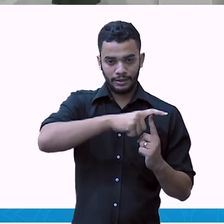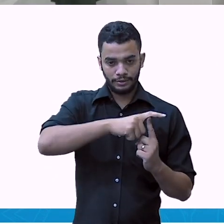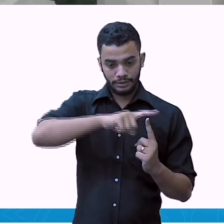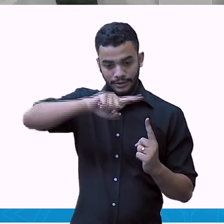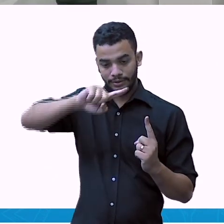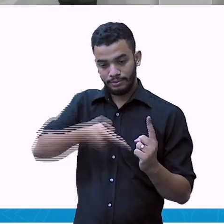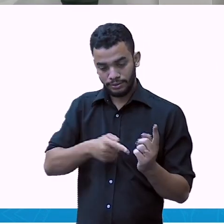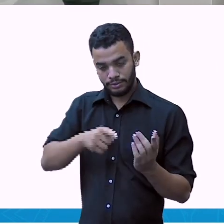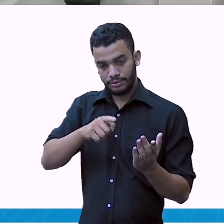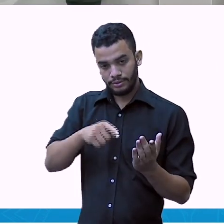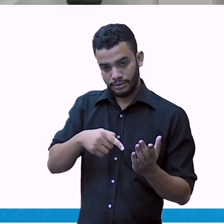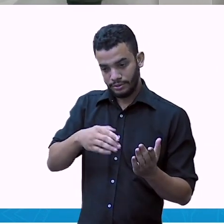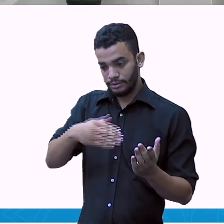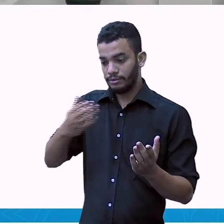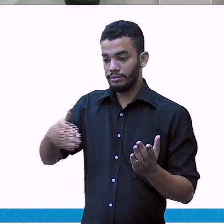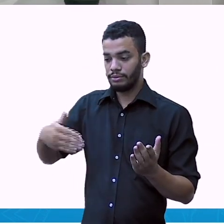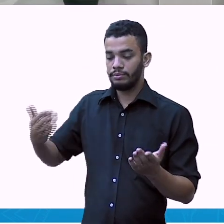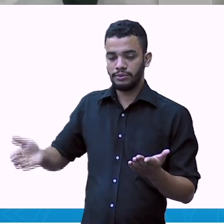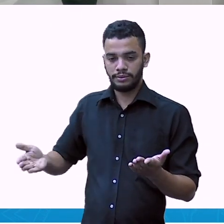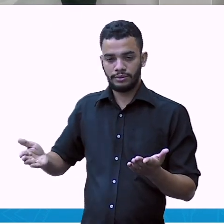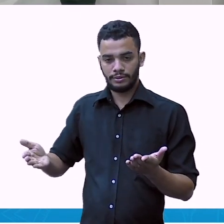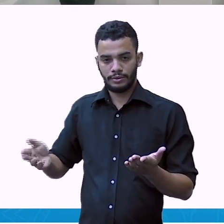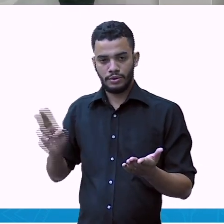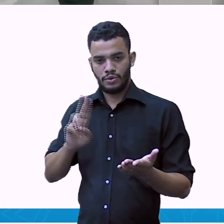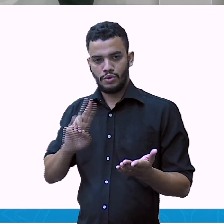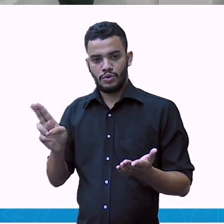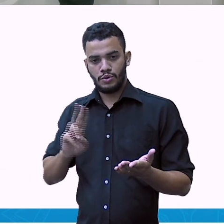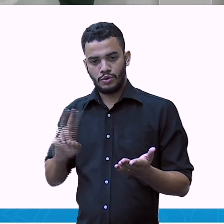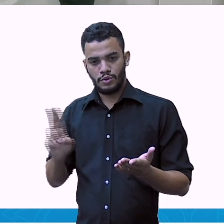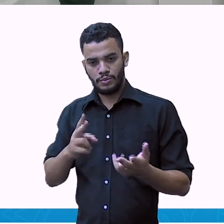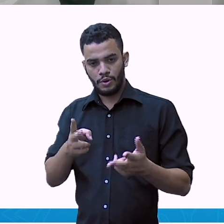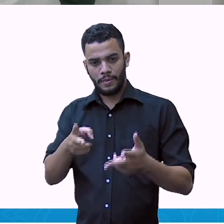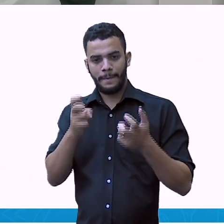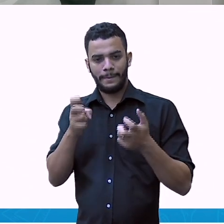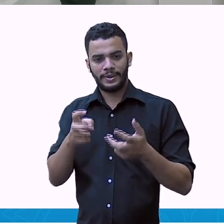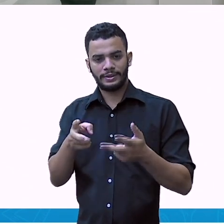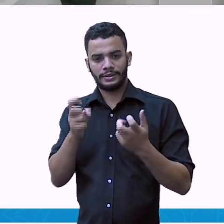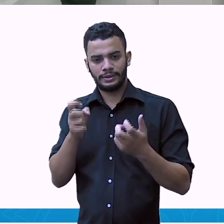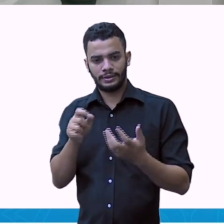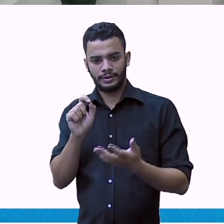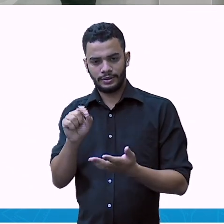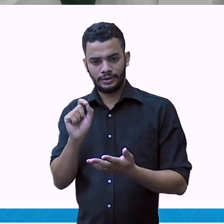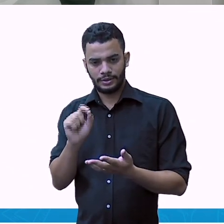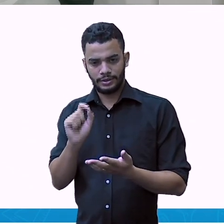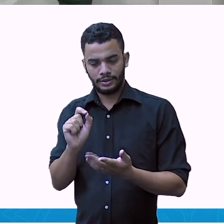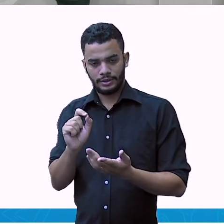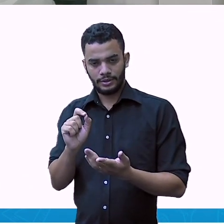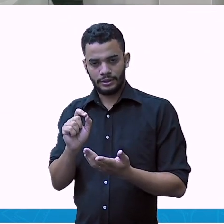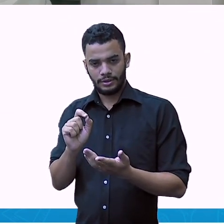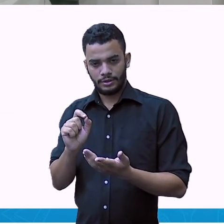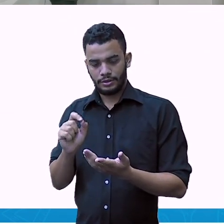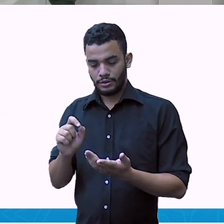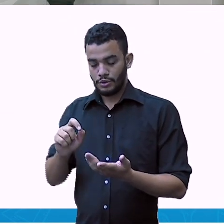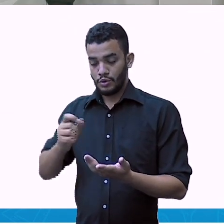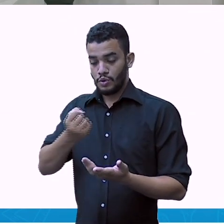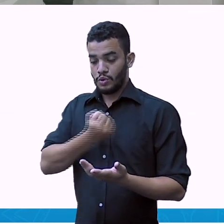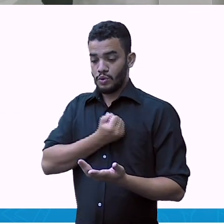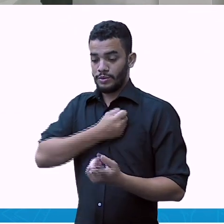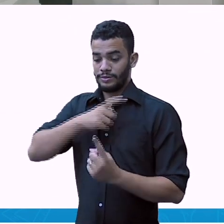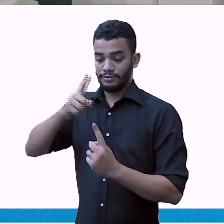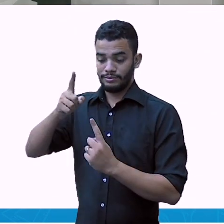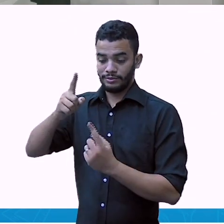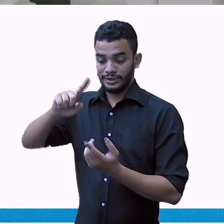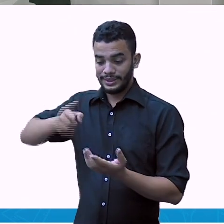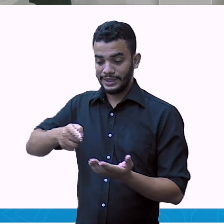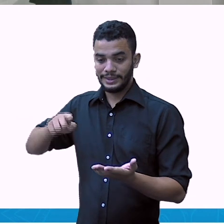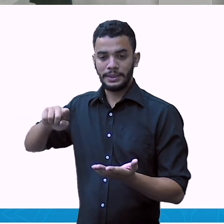já aprenderam até aqui, olha, nas aulas anteriores, os números naturais, as